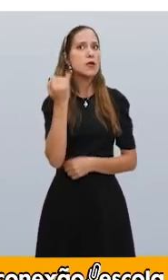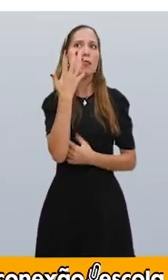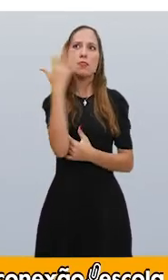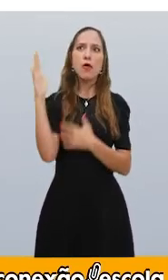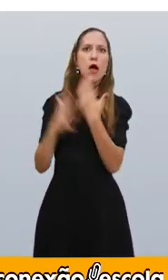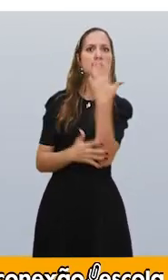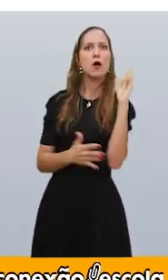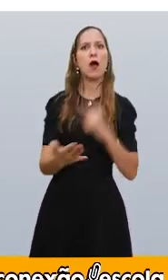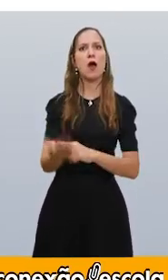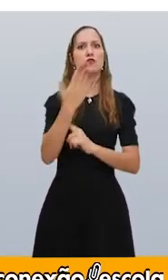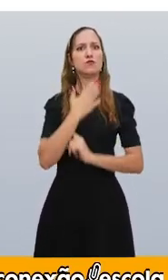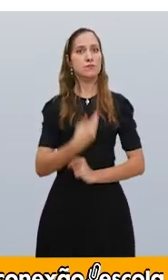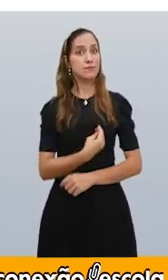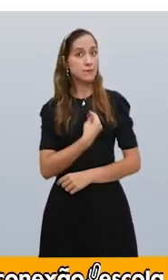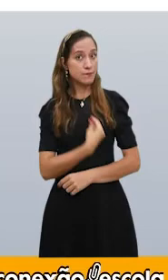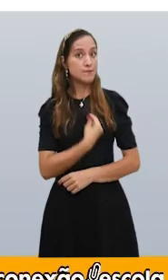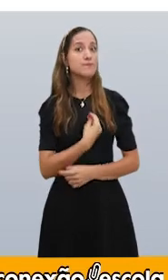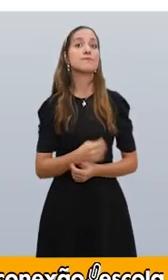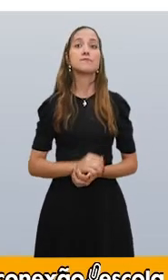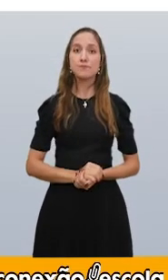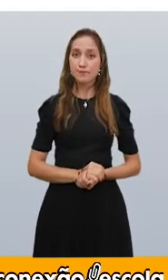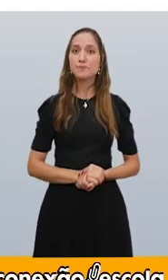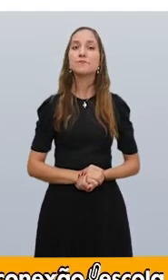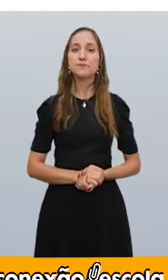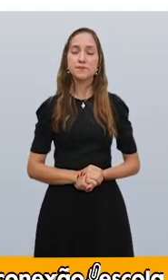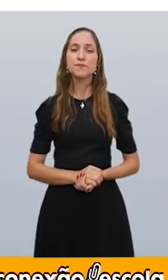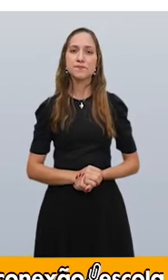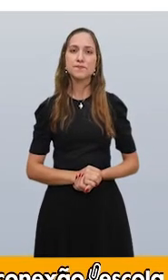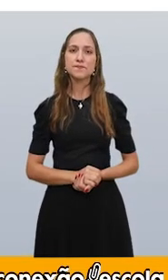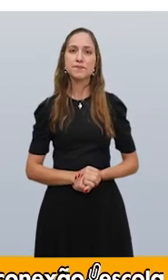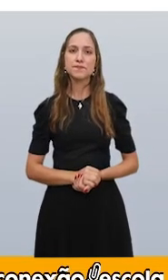a natureza tem para a vida deles.